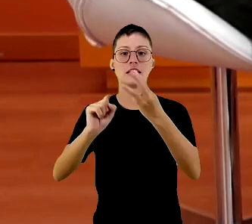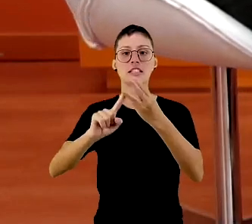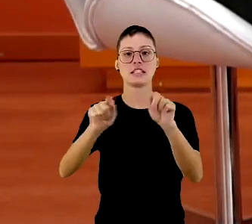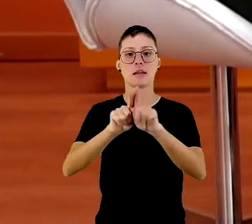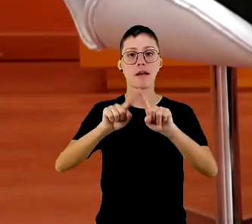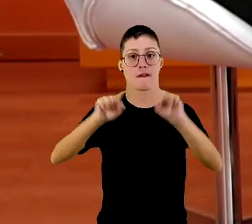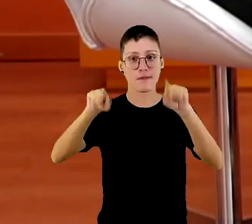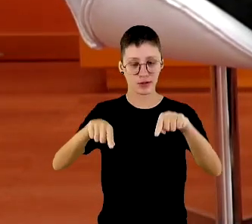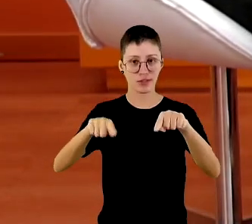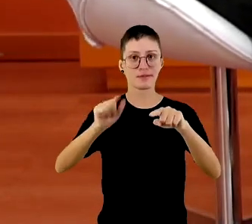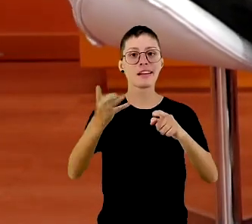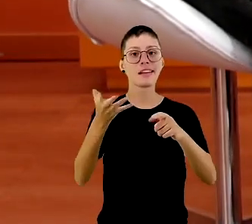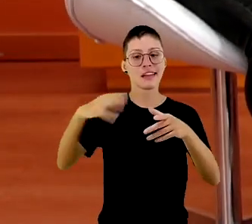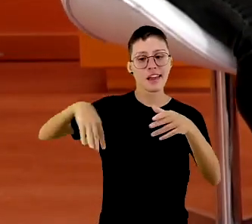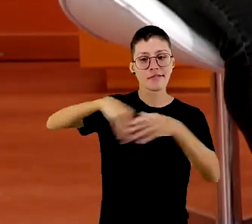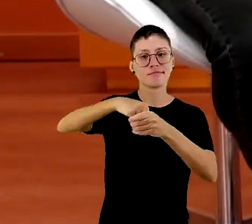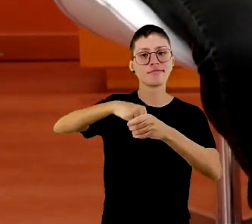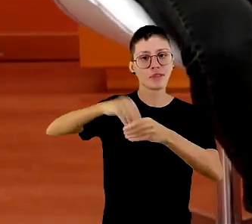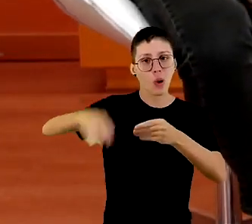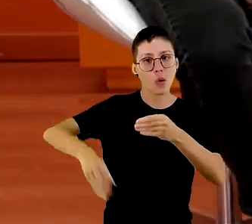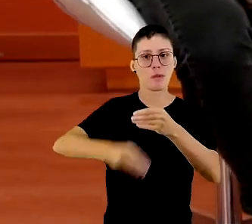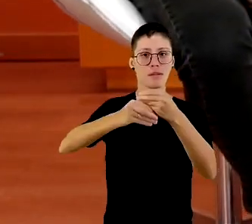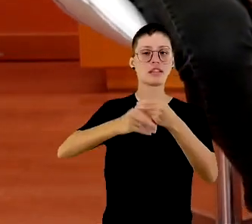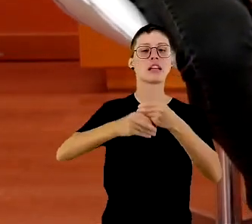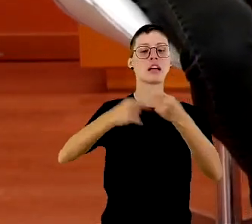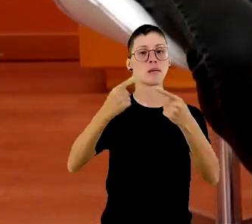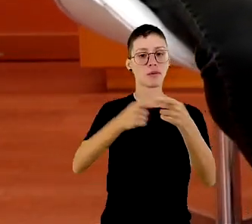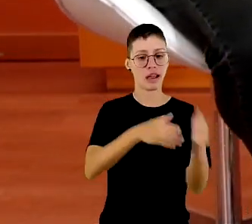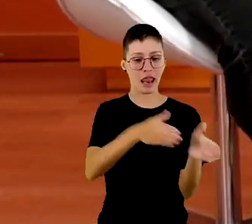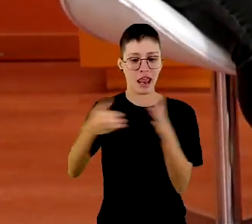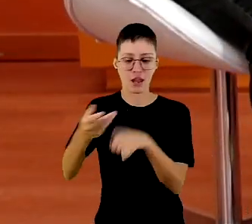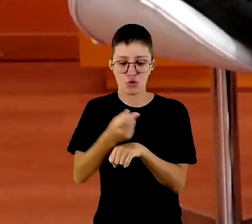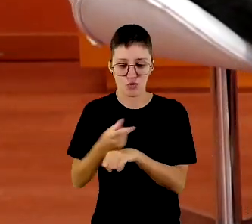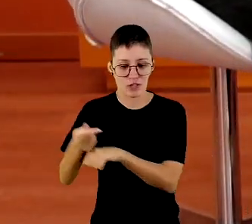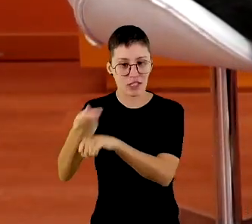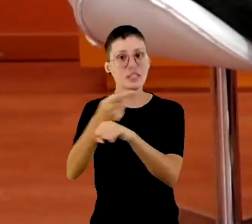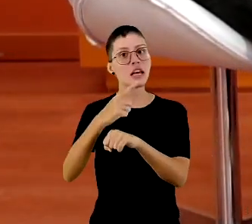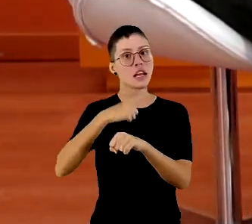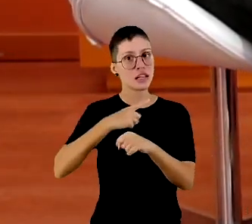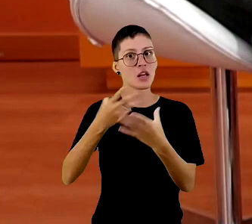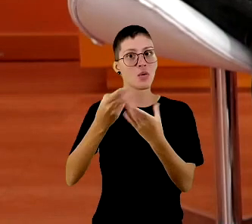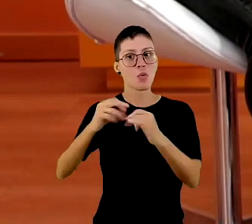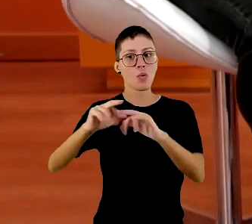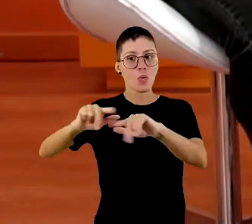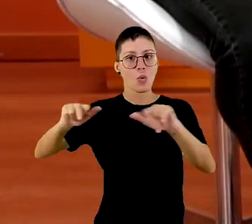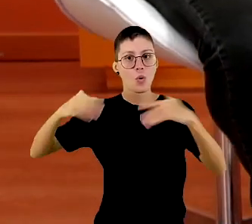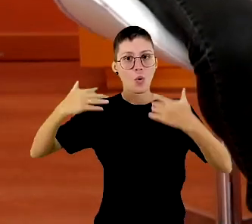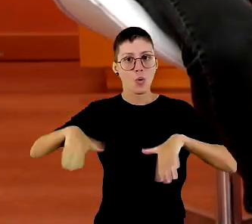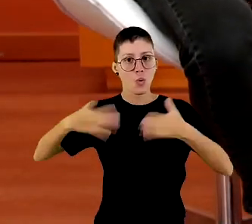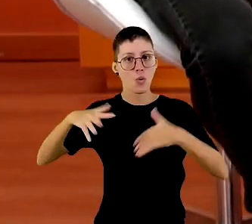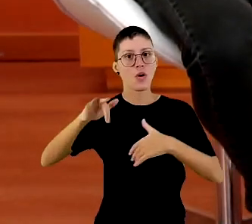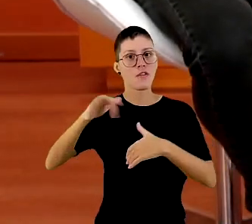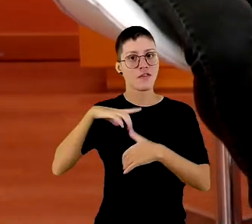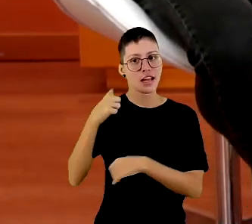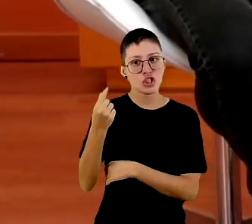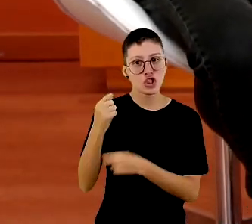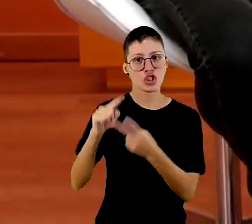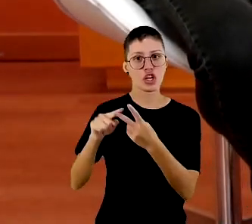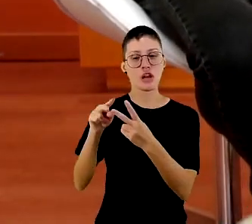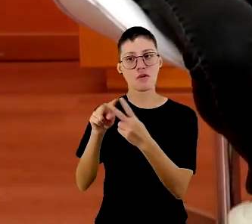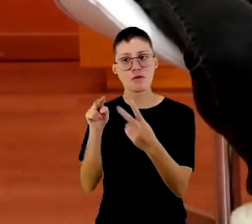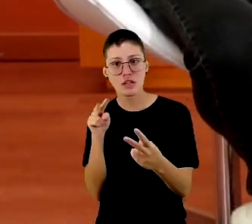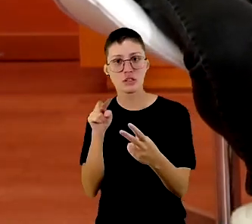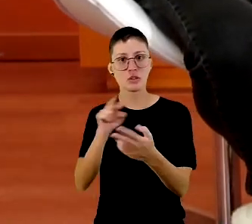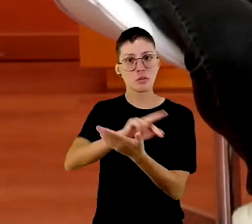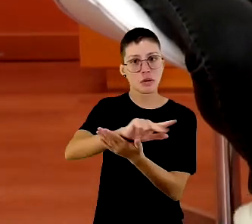complementar, Adriana? Porque no lado financeiro, acho que a gente tem tanta coisa também. Tem. A gente ainda vai ter dinheiro daqui físico daqui a algum tempo? Acho que não, acho o que Drex.